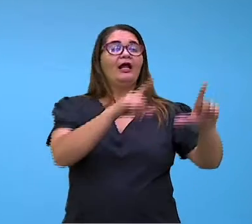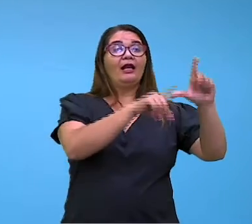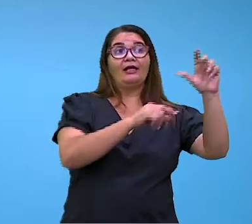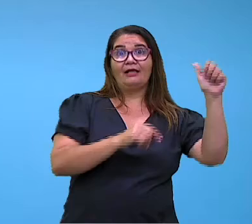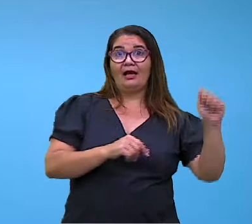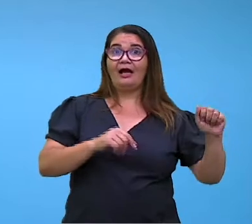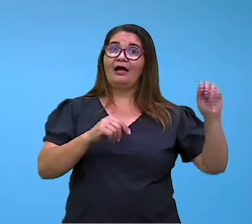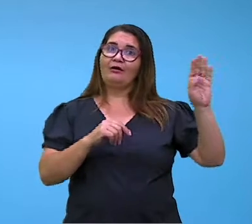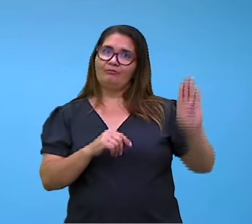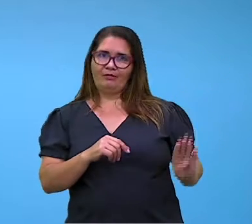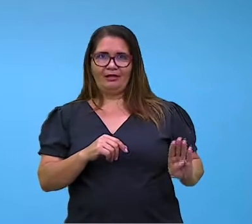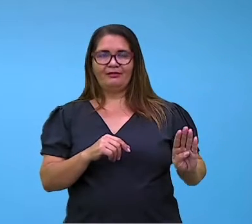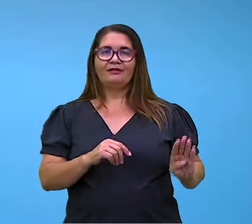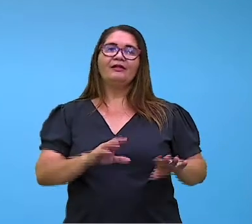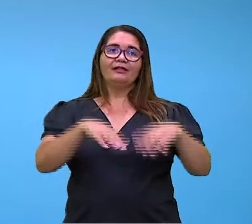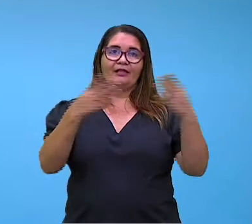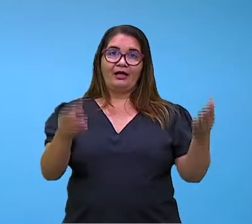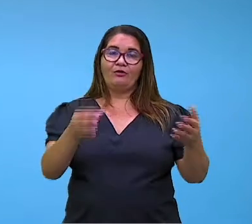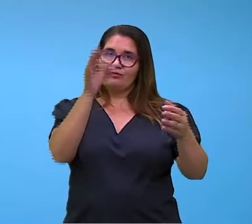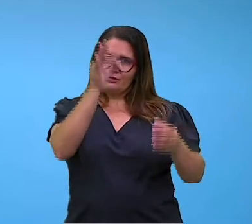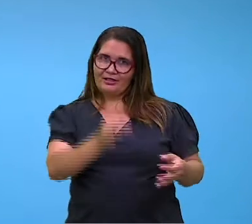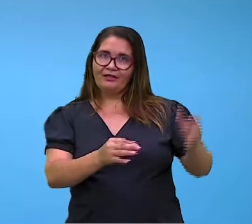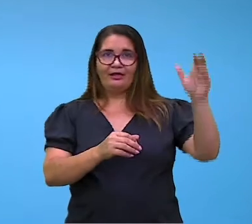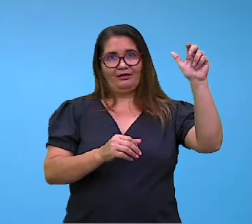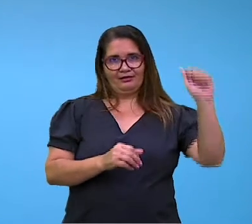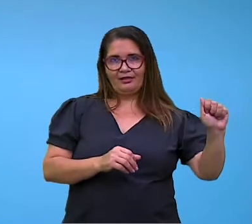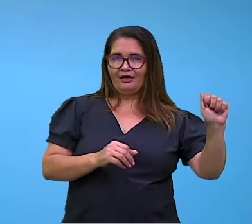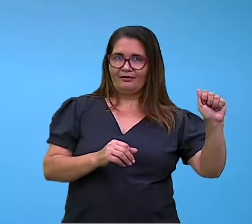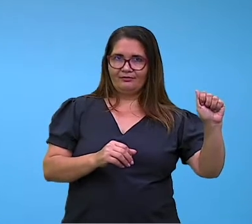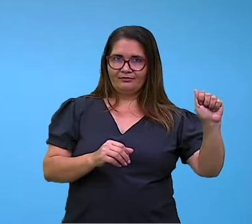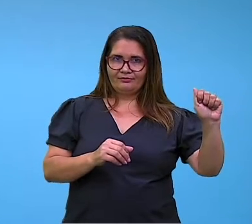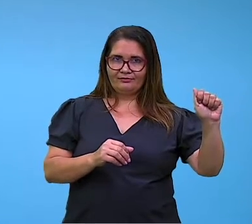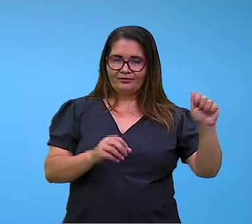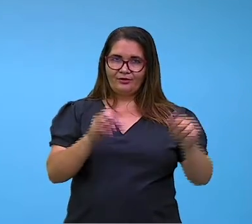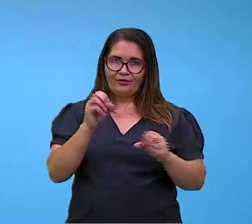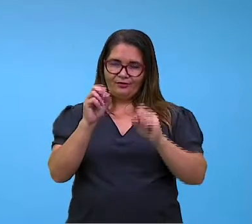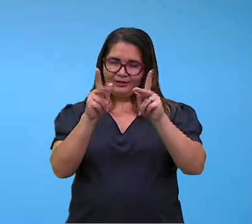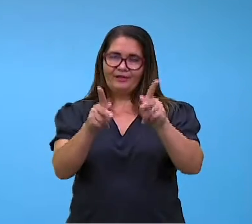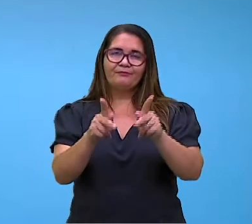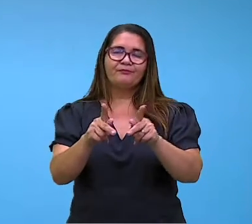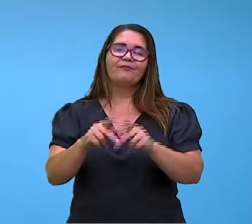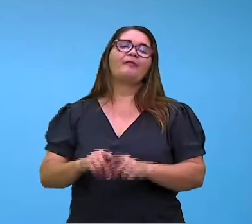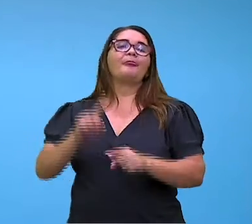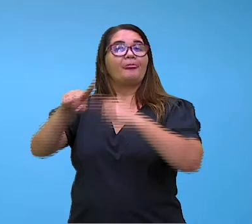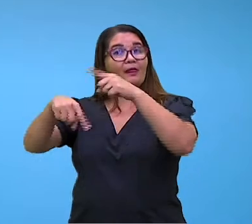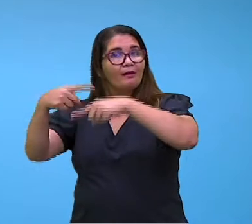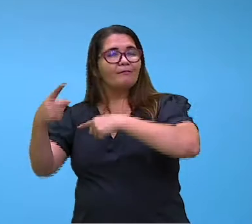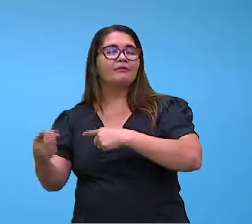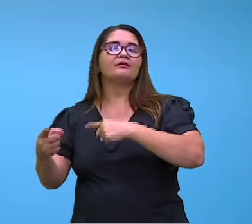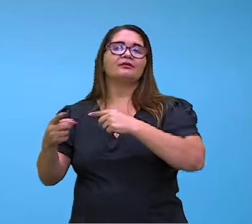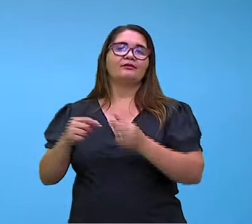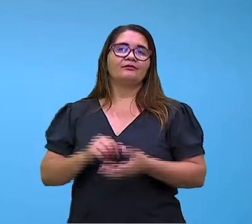nossa letra A, ok? Observe só. Vamos à próxima.